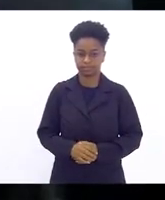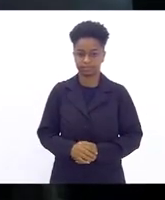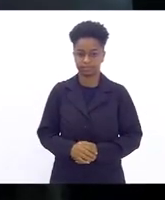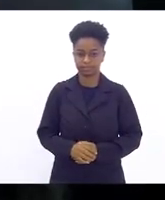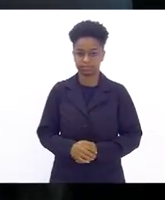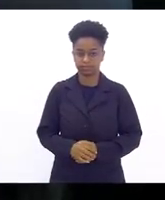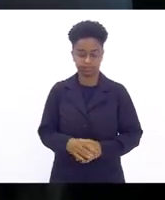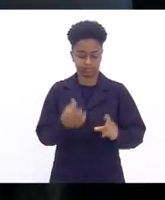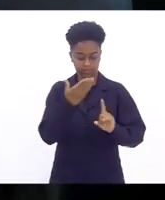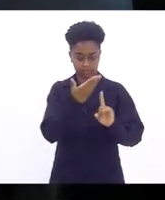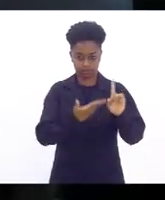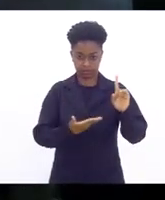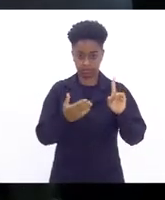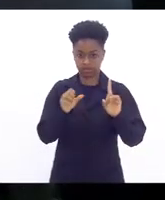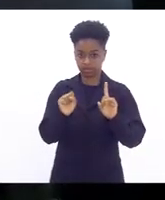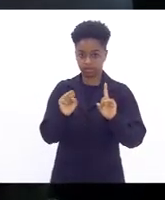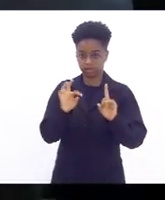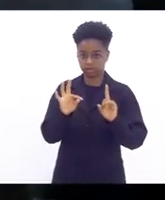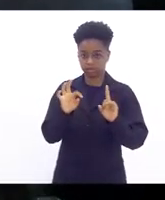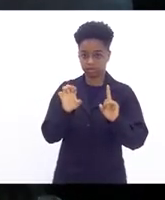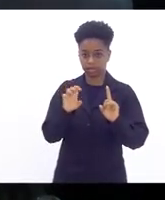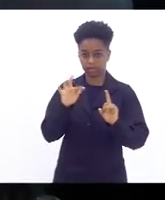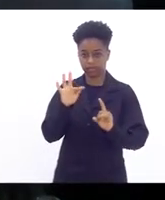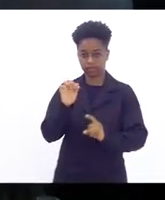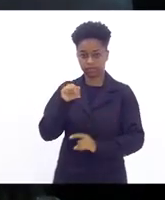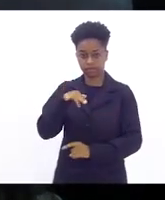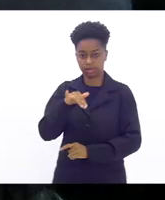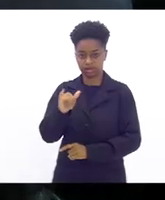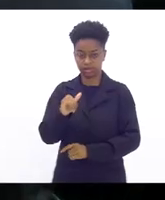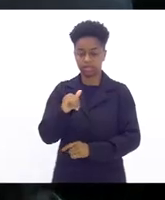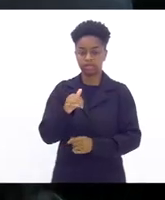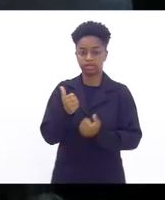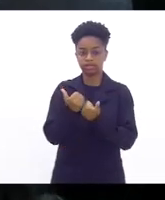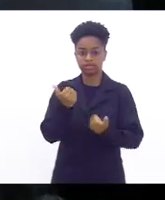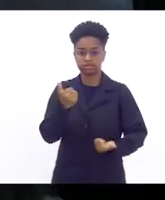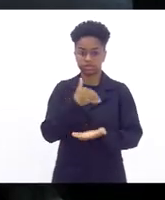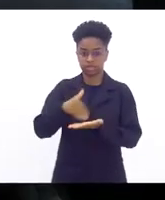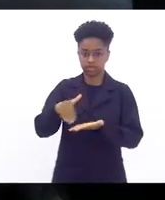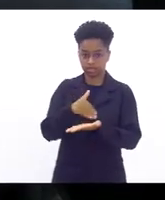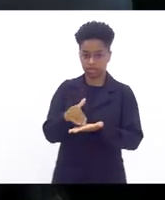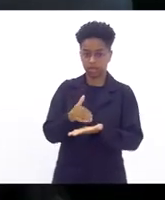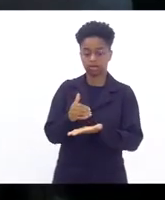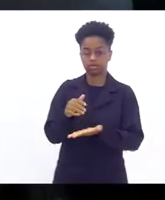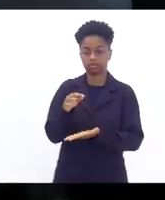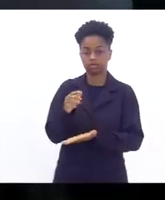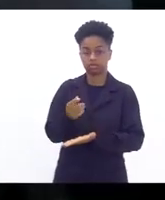saletíssima senhora Stephanie Guimarães subsecretário do Tesouro estadual